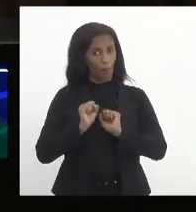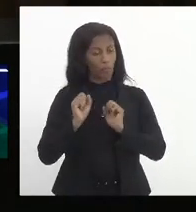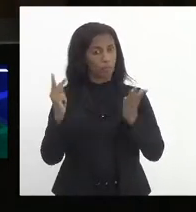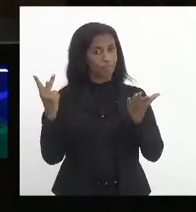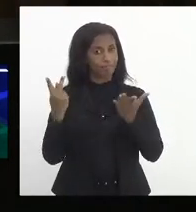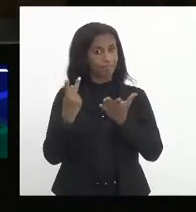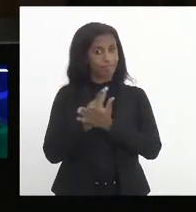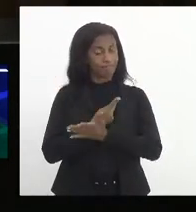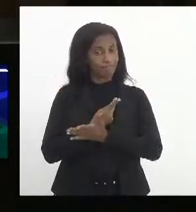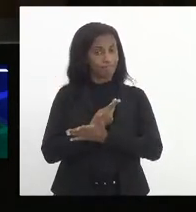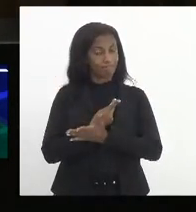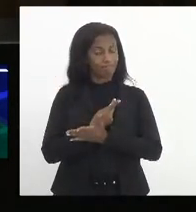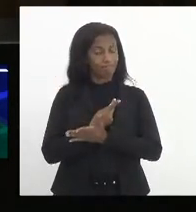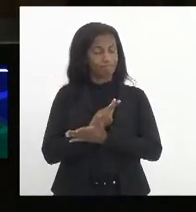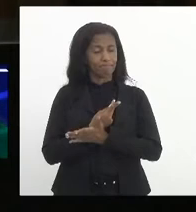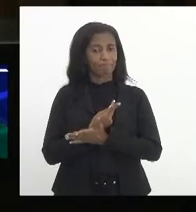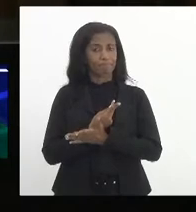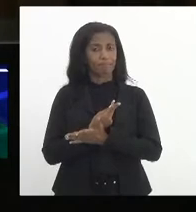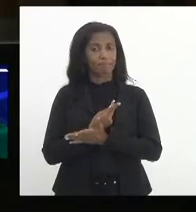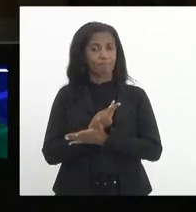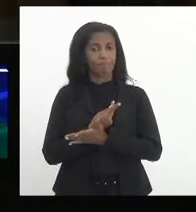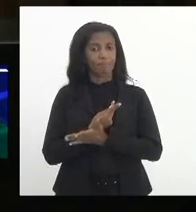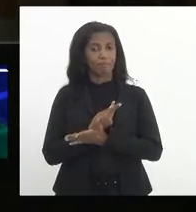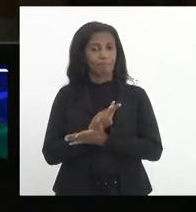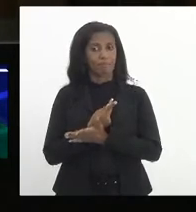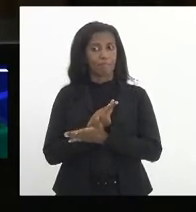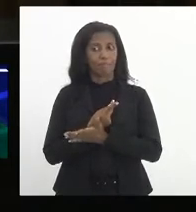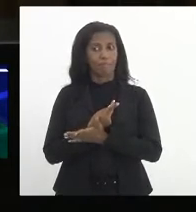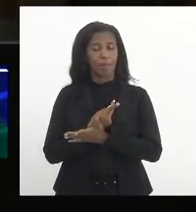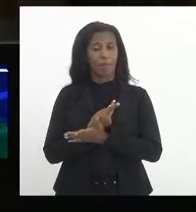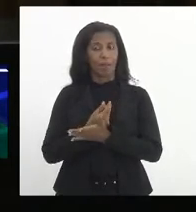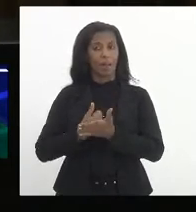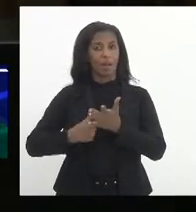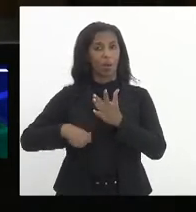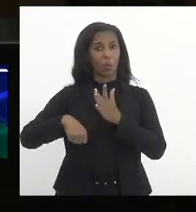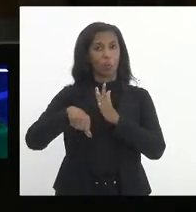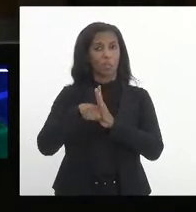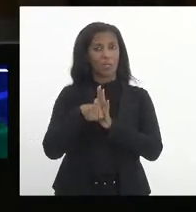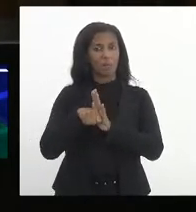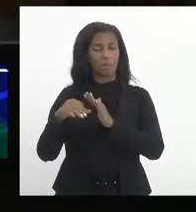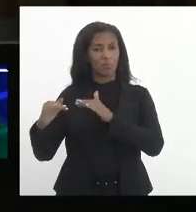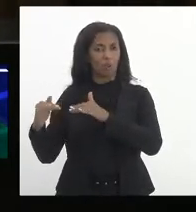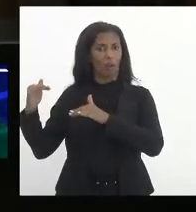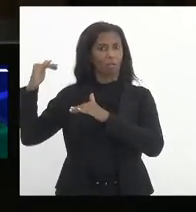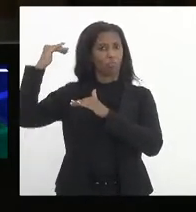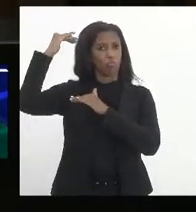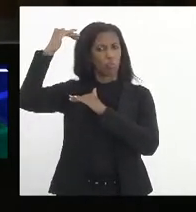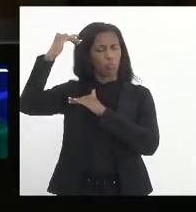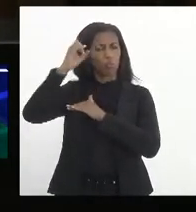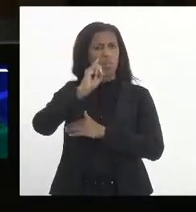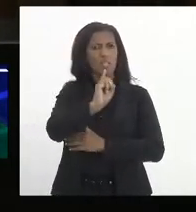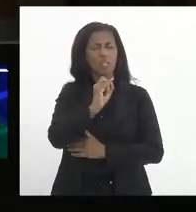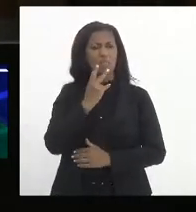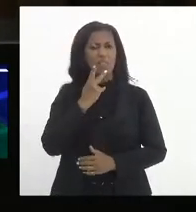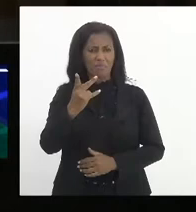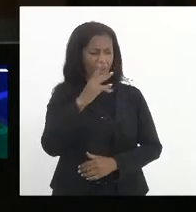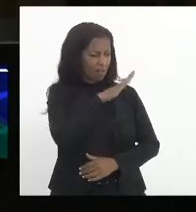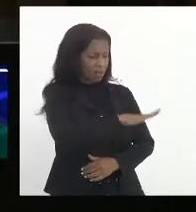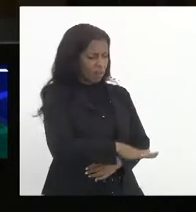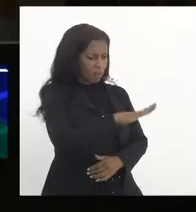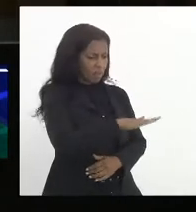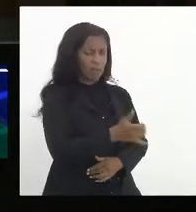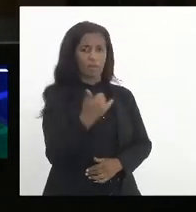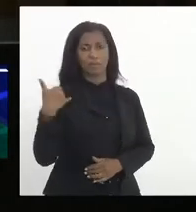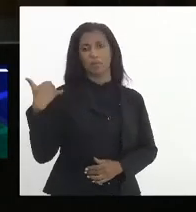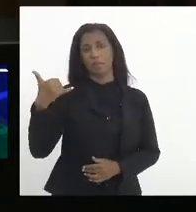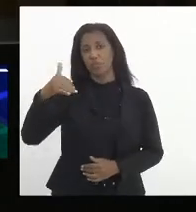para fundamentar atitudes criminosas de adultos porque quando você diz que uma criança